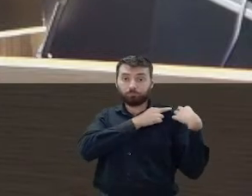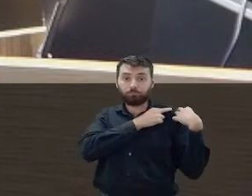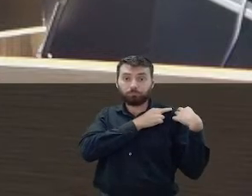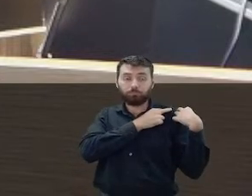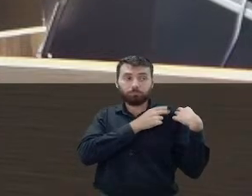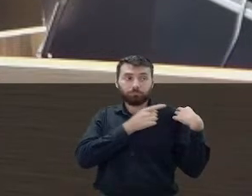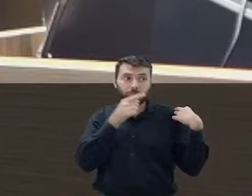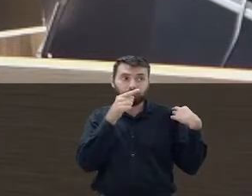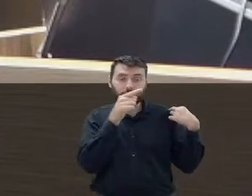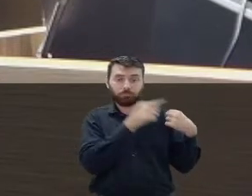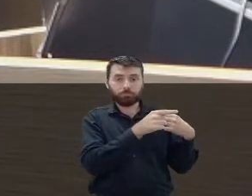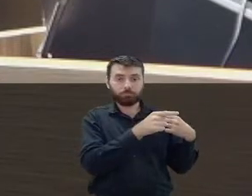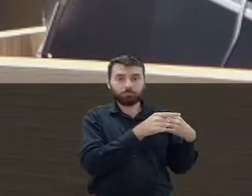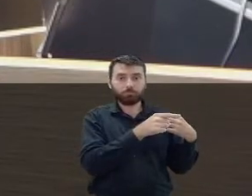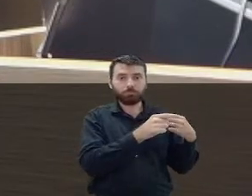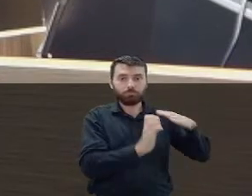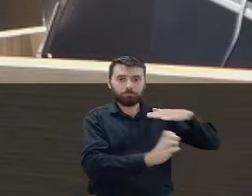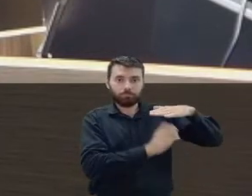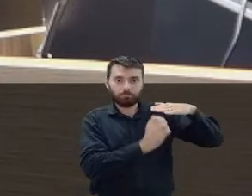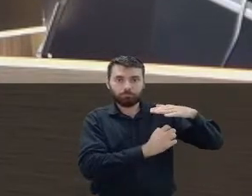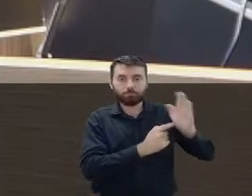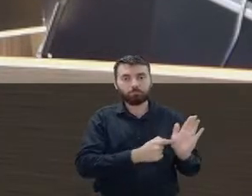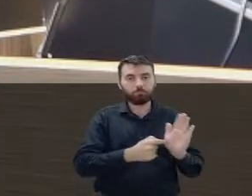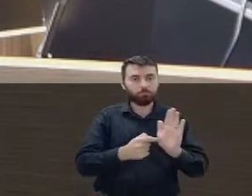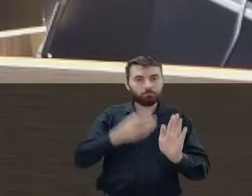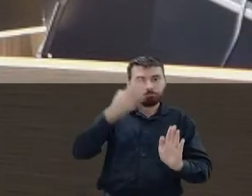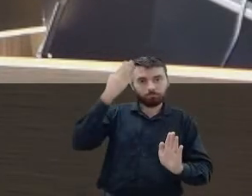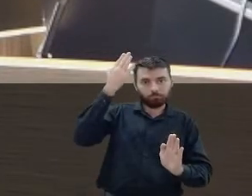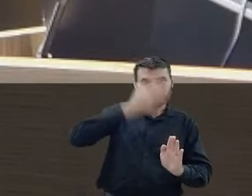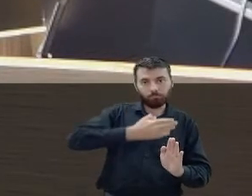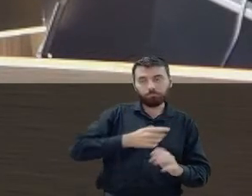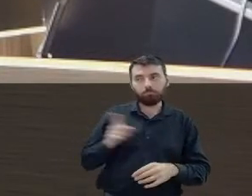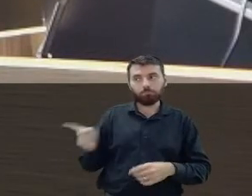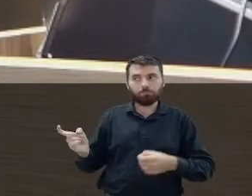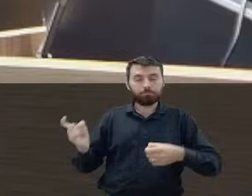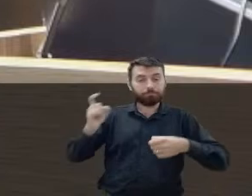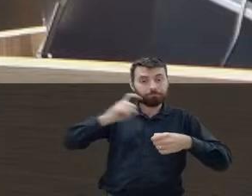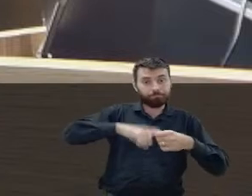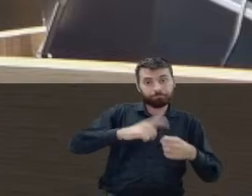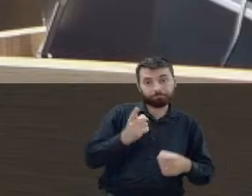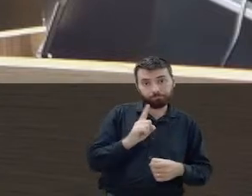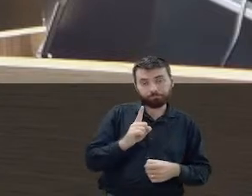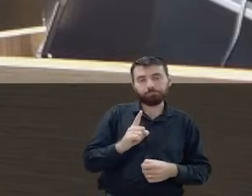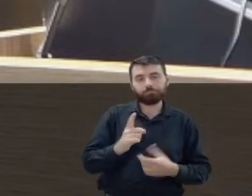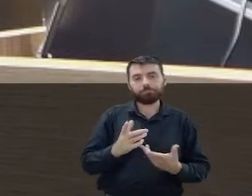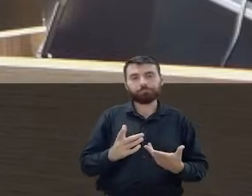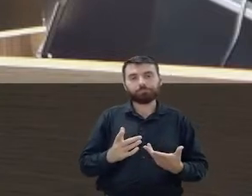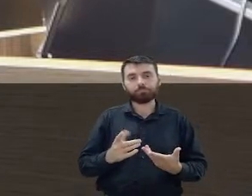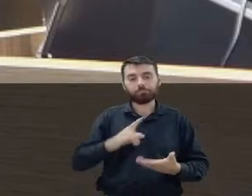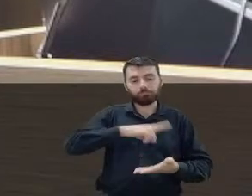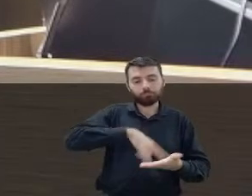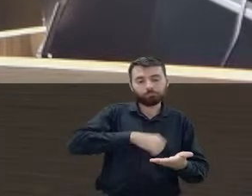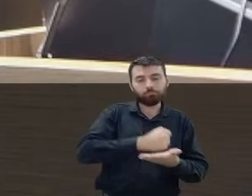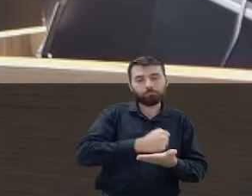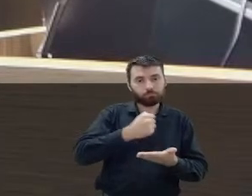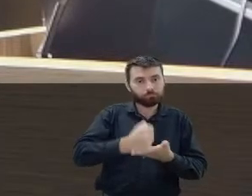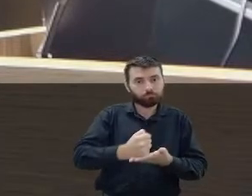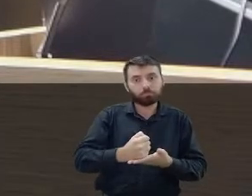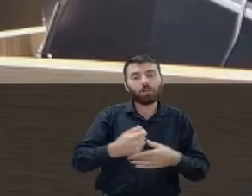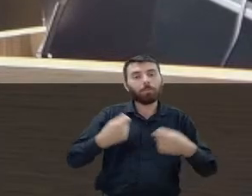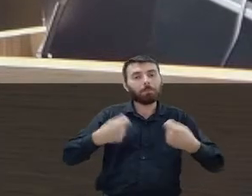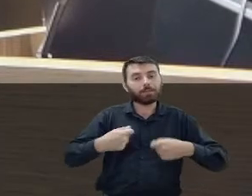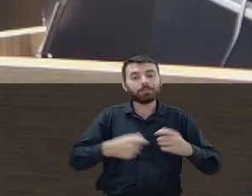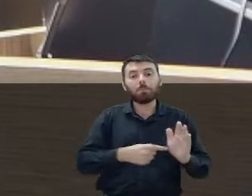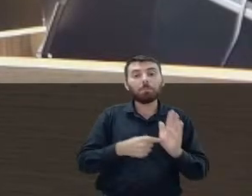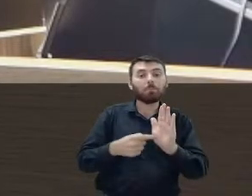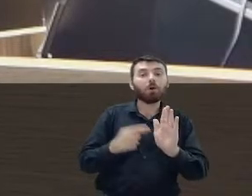empregado realizar a sua readaptação, caso determinada por meio de atestado médico, é do trabalhador, do qual não se desincumbiu